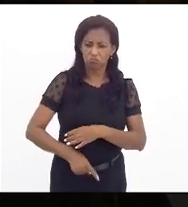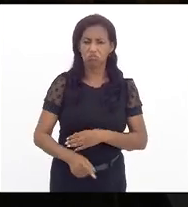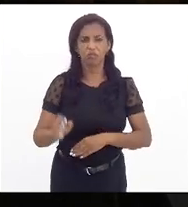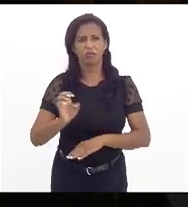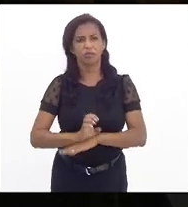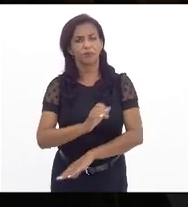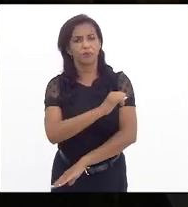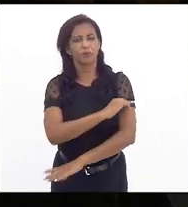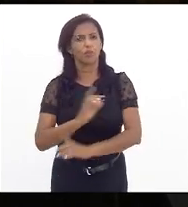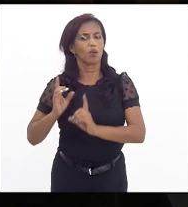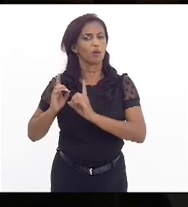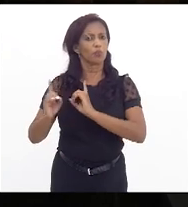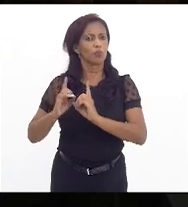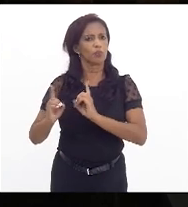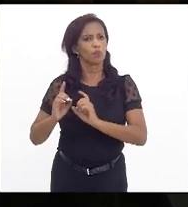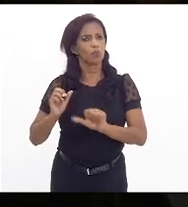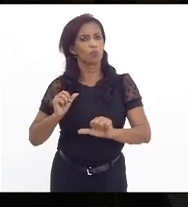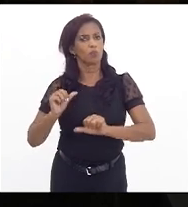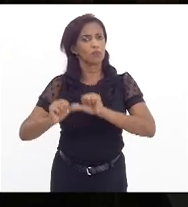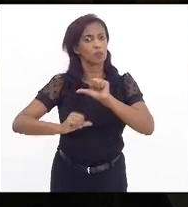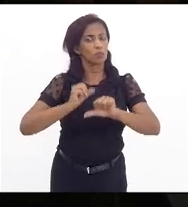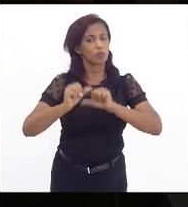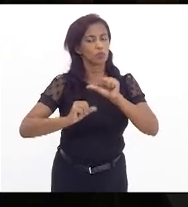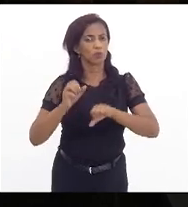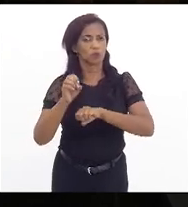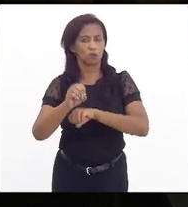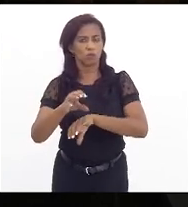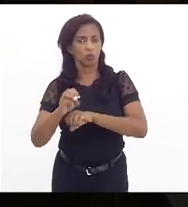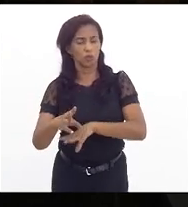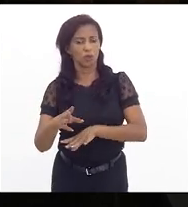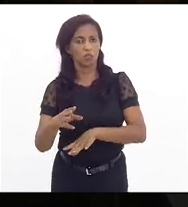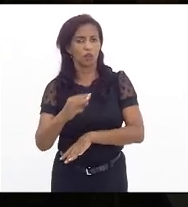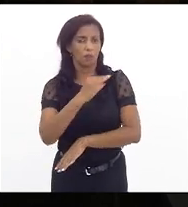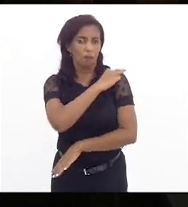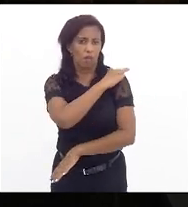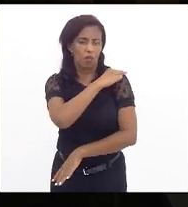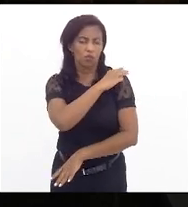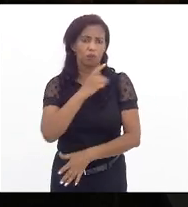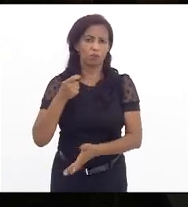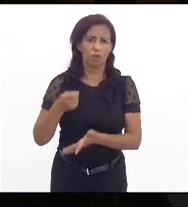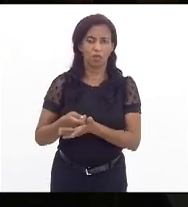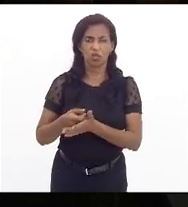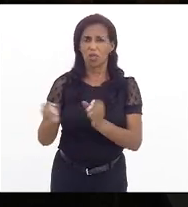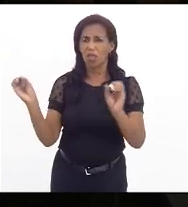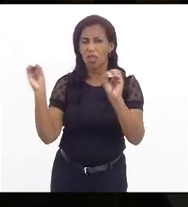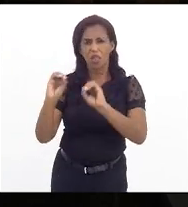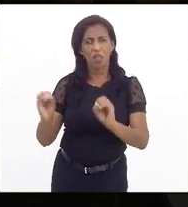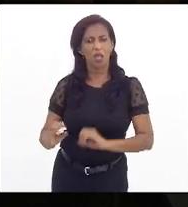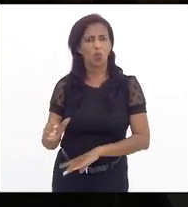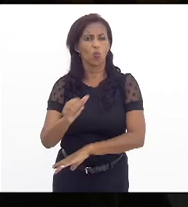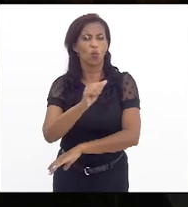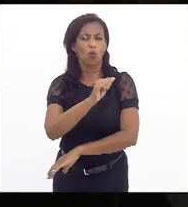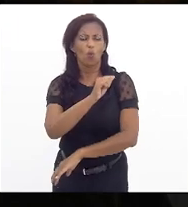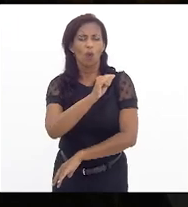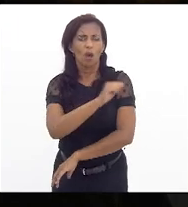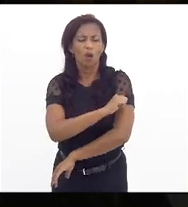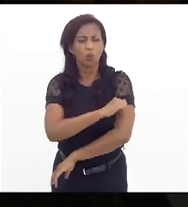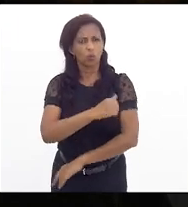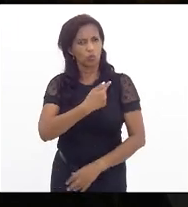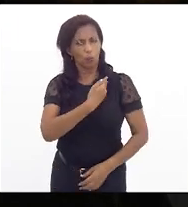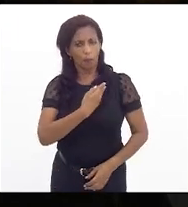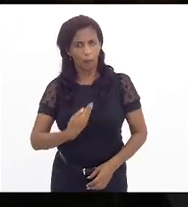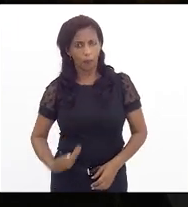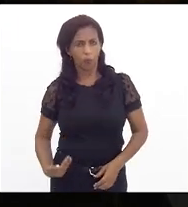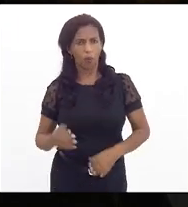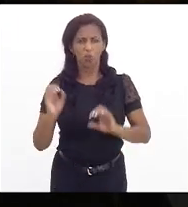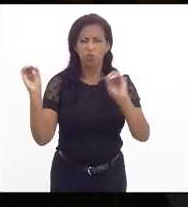Janeiro um debate sobre essas mudanças no ensino médio para garantir que nenhum estudante da escola pública, que nenhum estudante